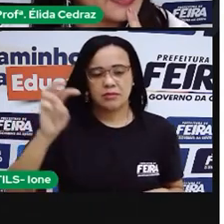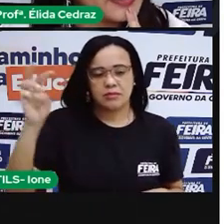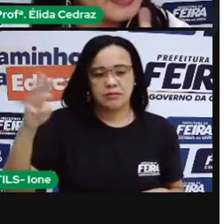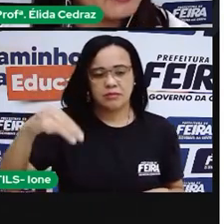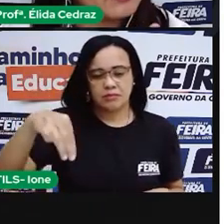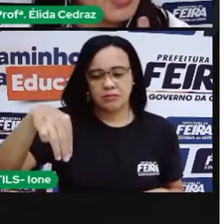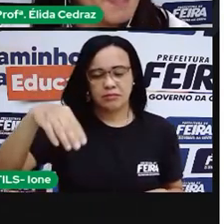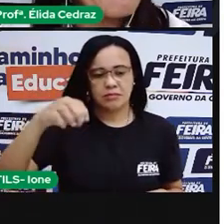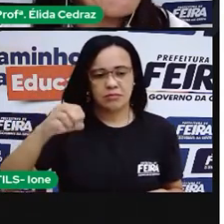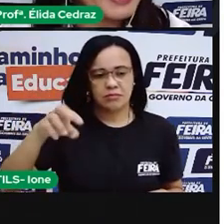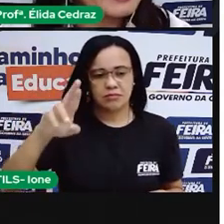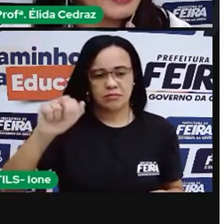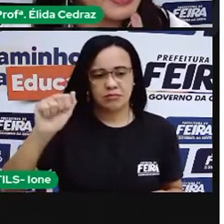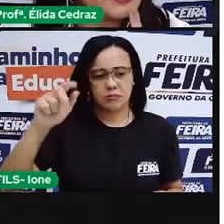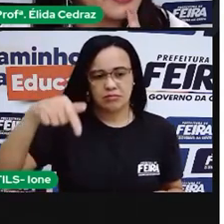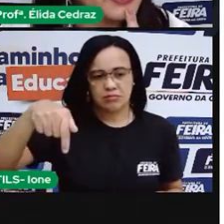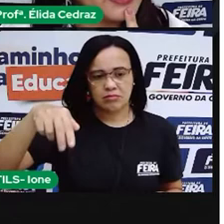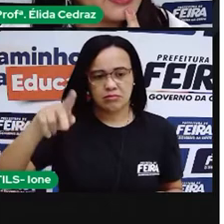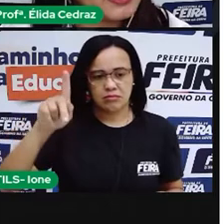ratoeira,